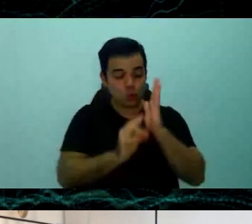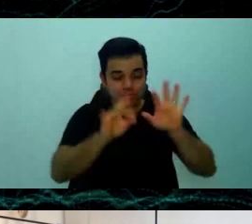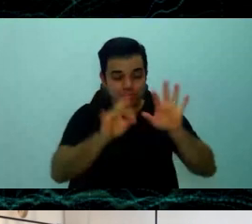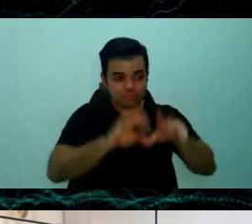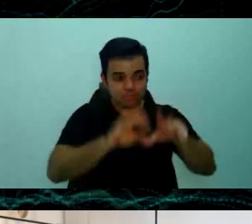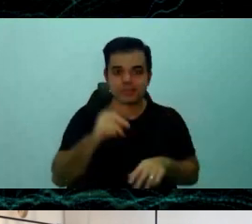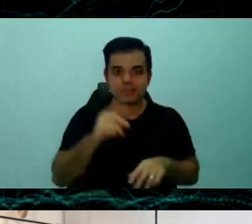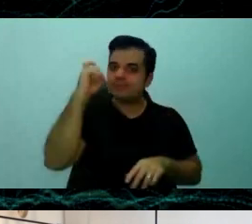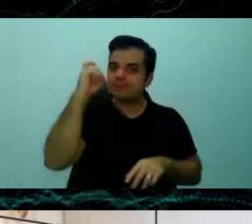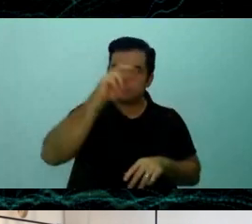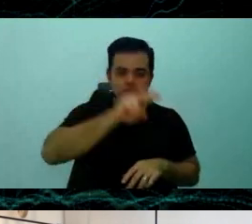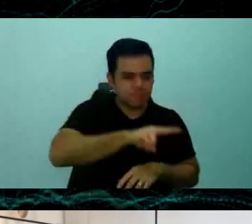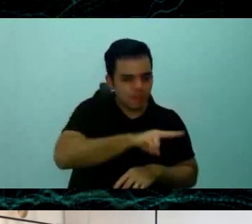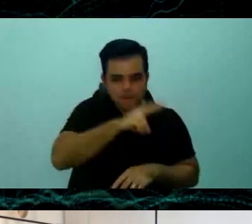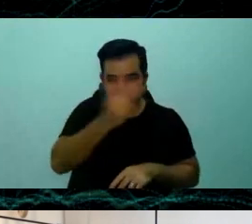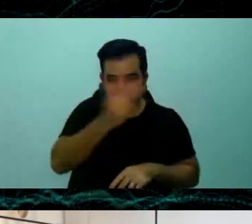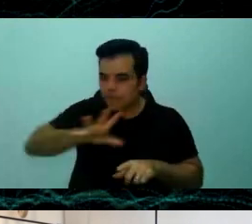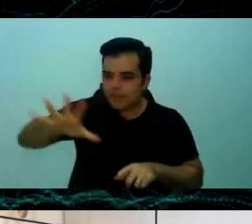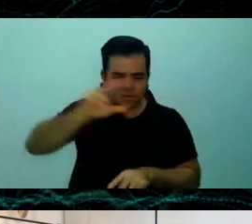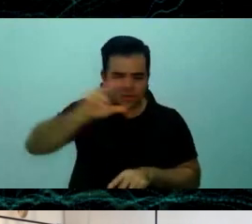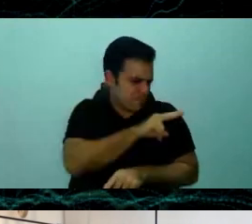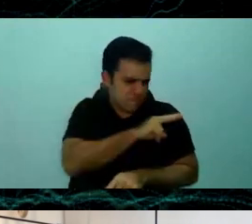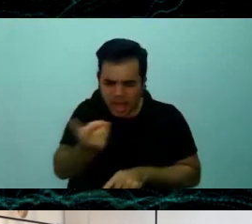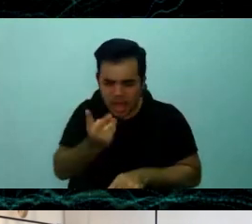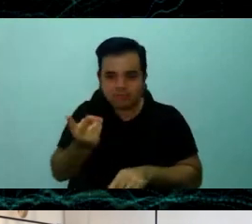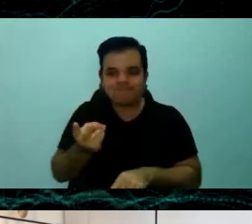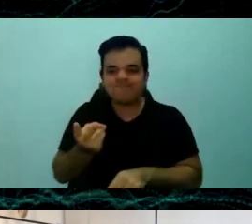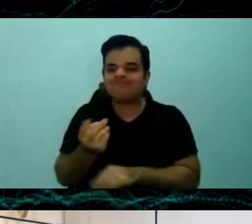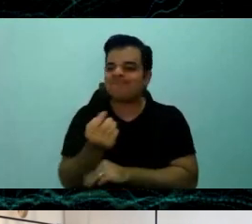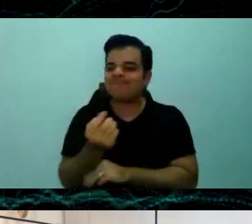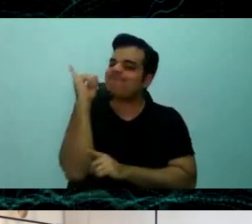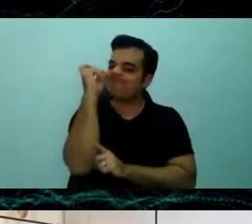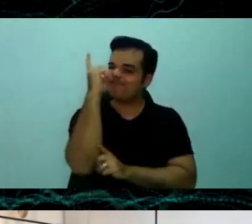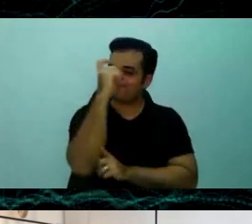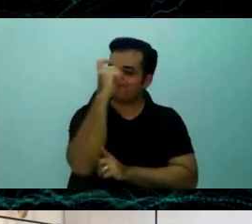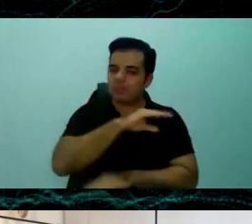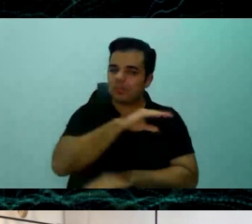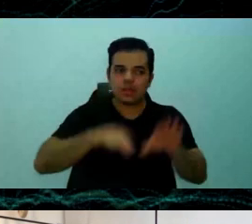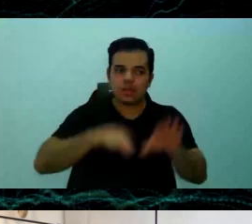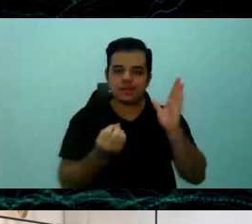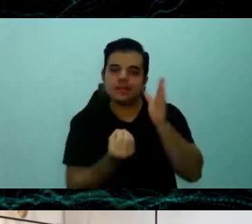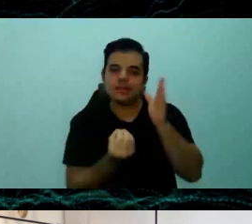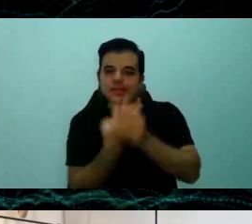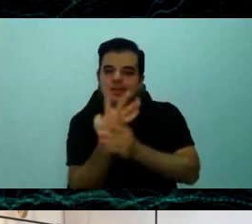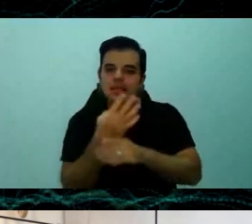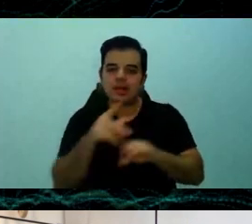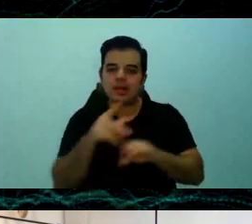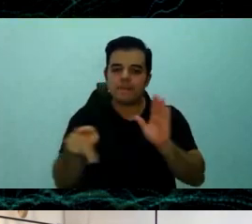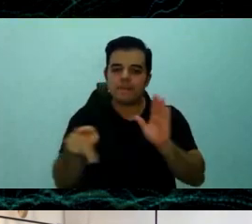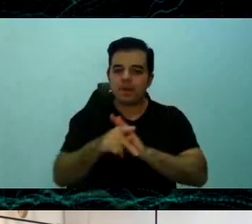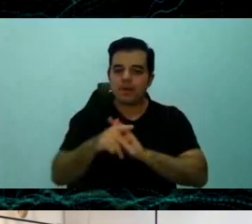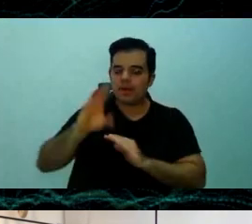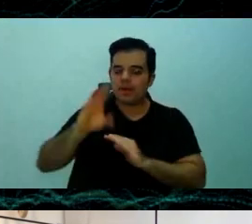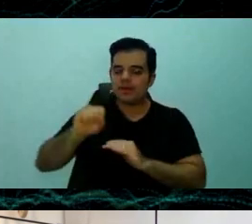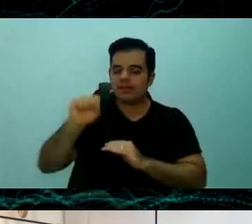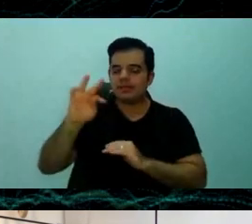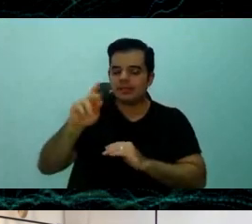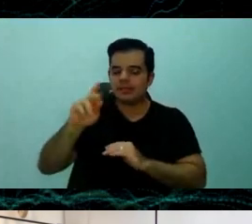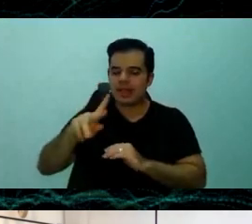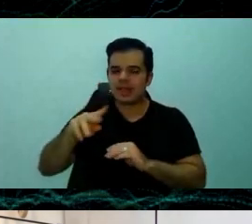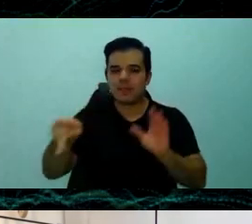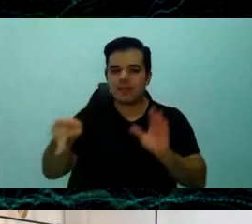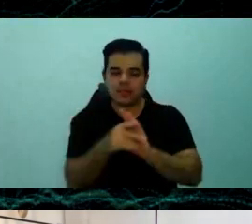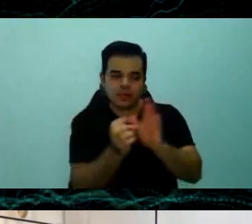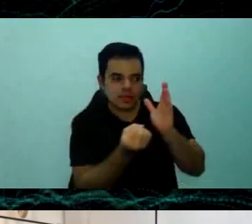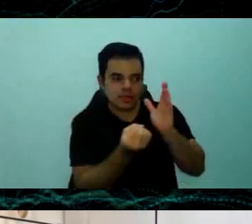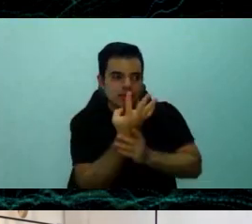para um ambiente. Às vezes é difícil você tentar, criar alguma stack do zero. Ou mesmo